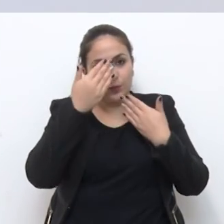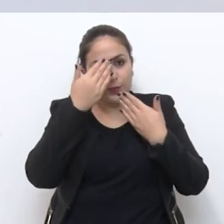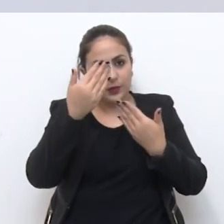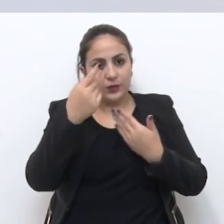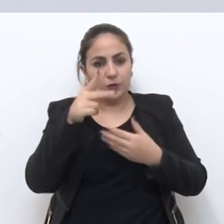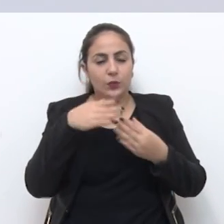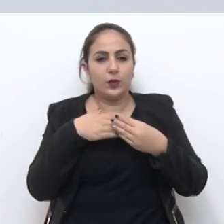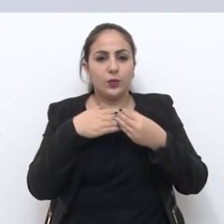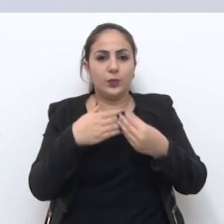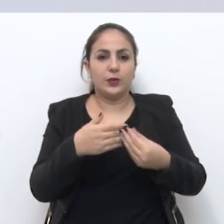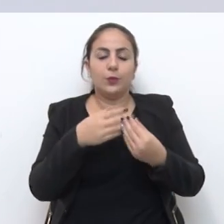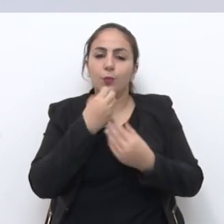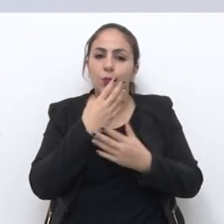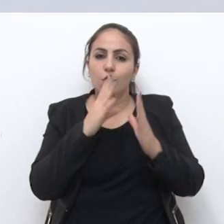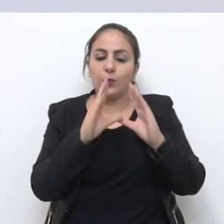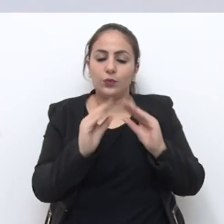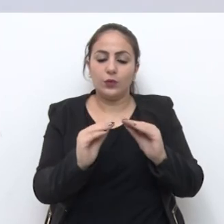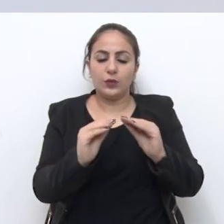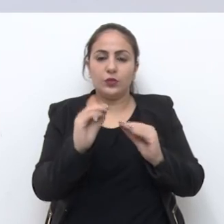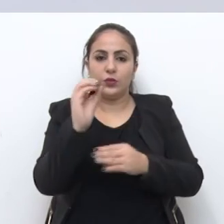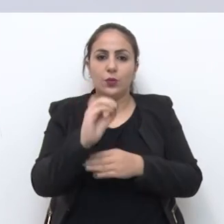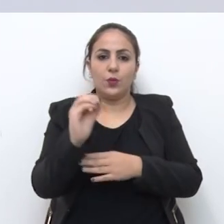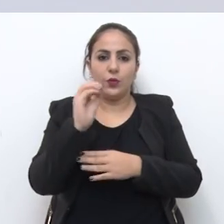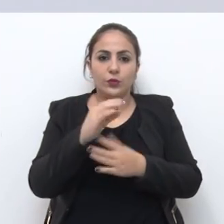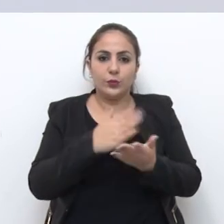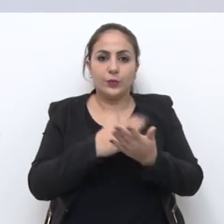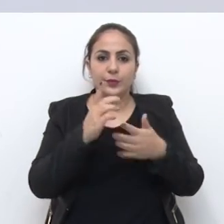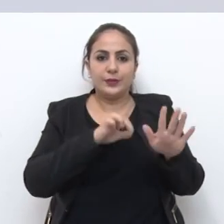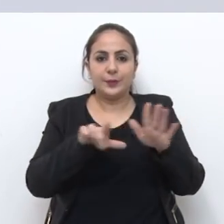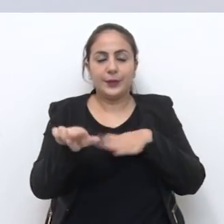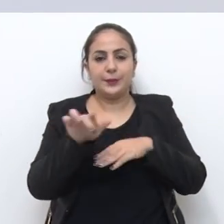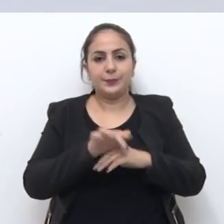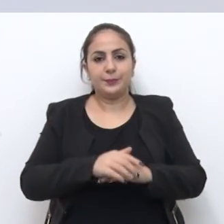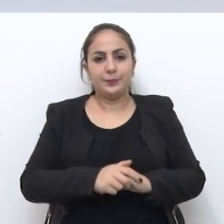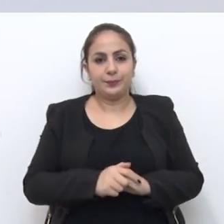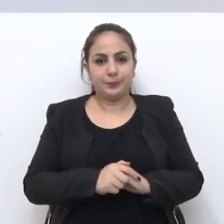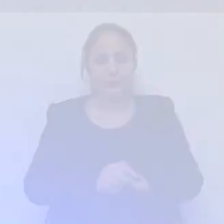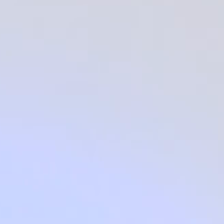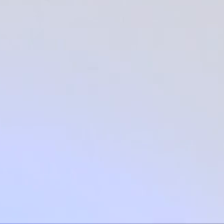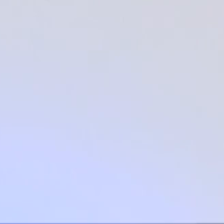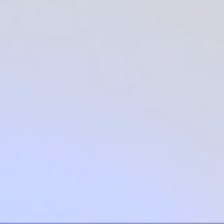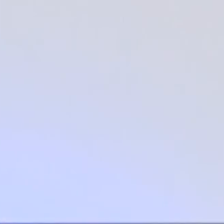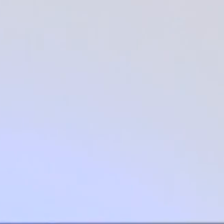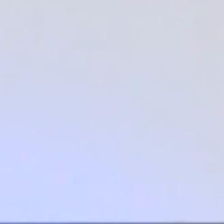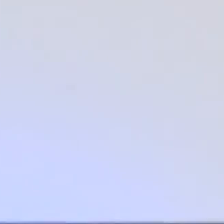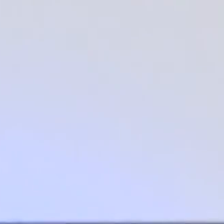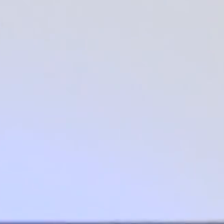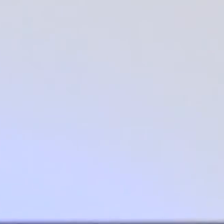fim. Obrigada pela sua companhia, uma boa noite e um ótimo início de semana.